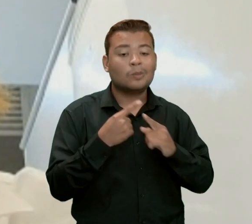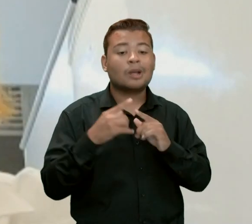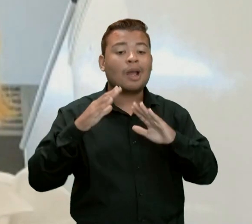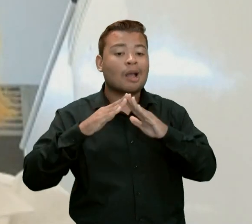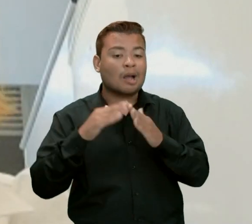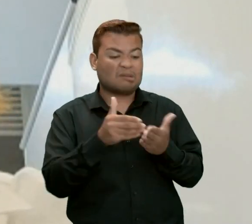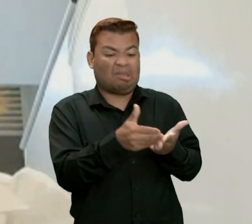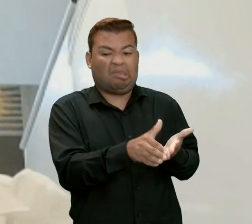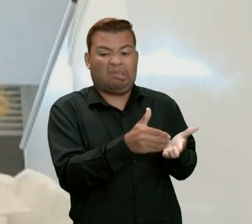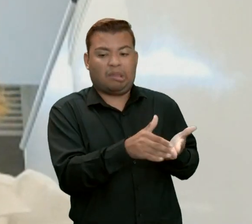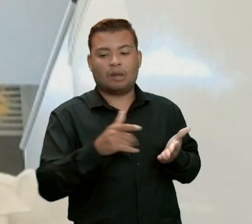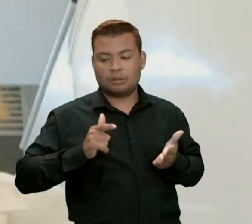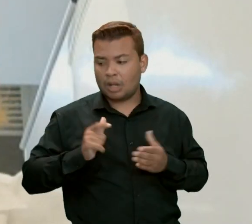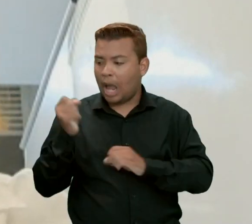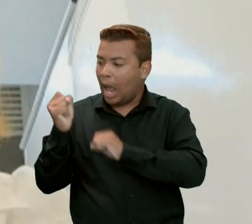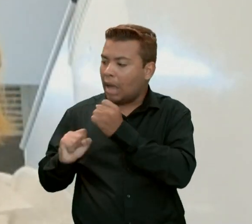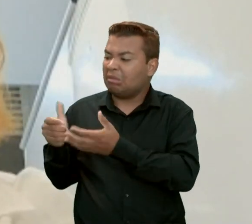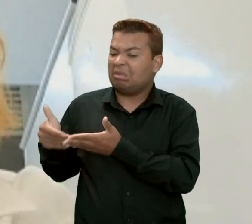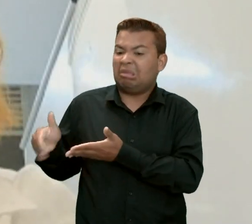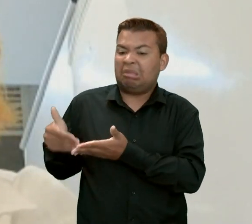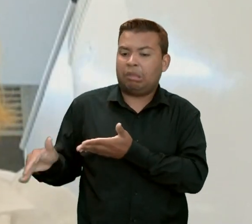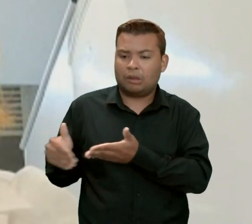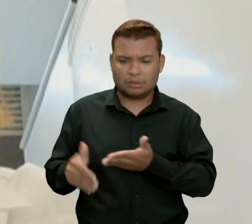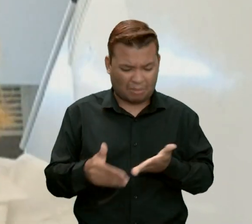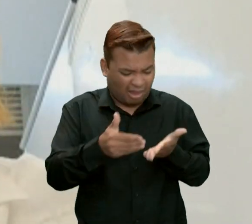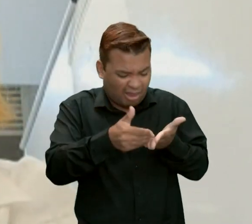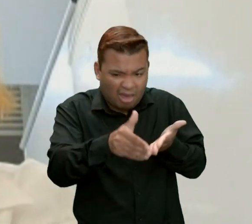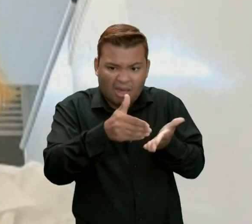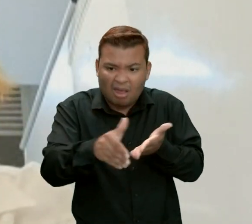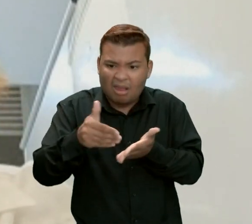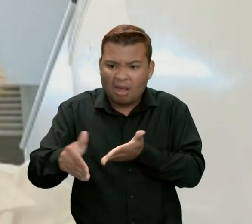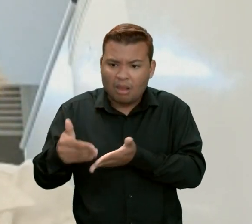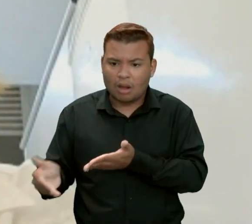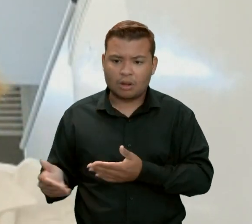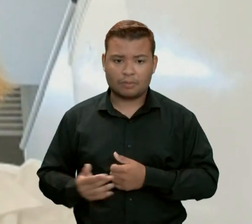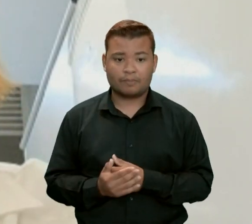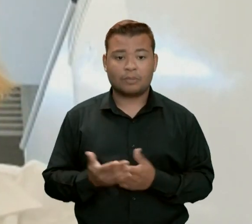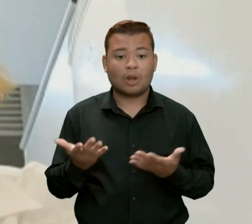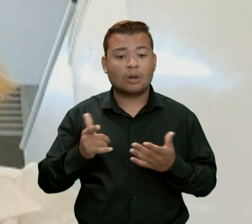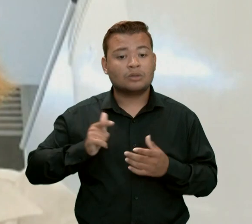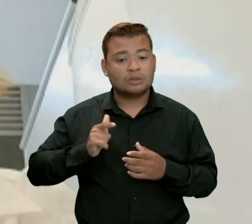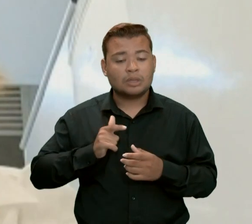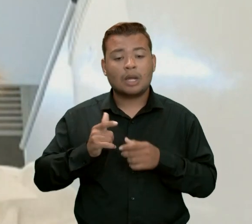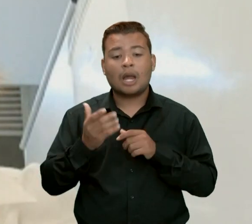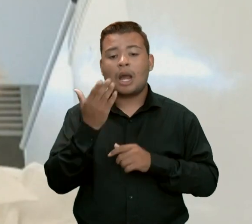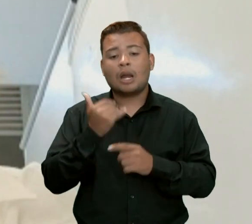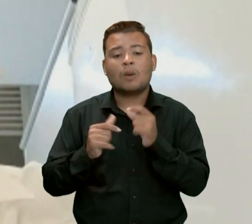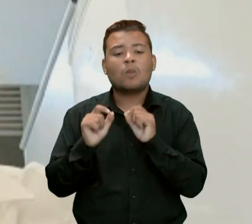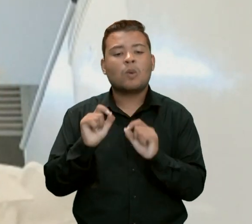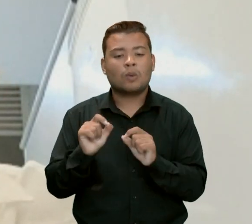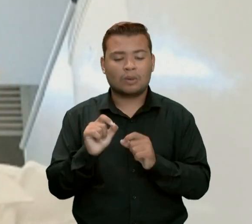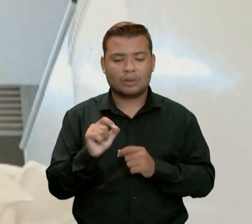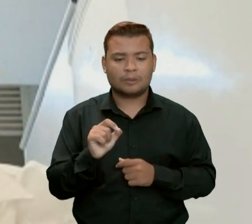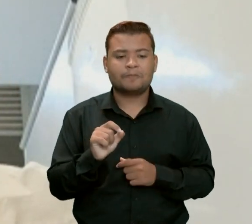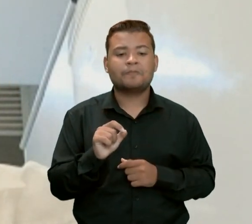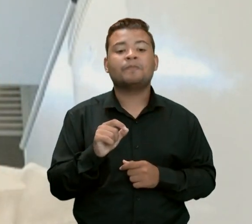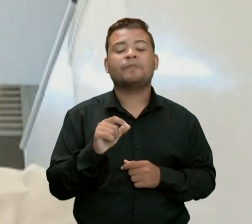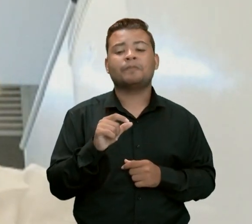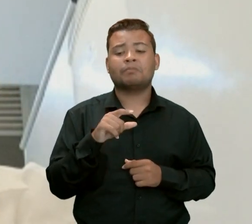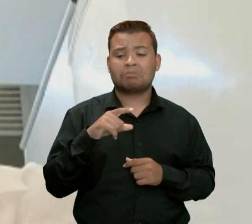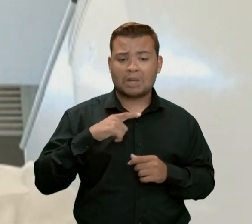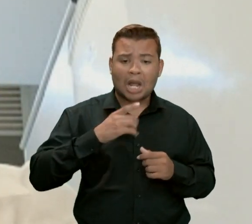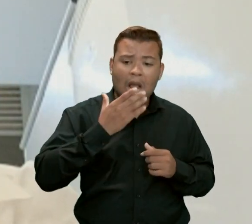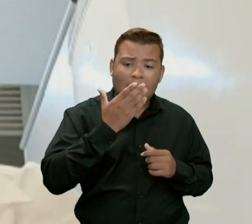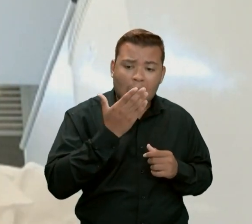tem desperdício na indústria de alimentos, e aí a gente tem os alimentos que a gente chama hoje de recycling, que seria aqueles alimentos